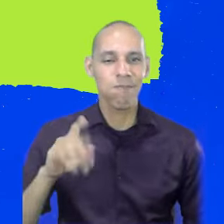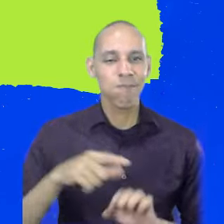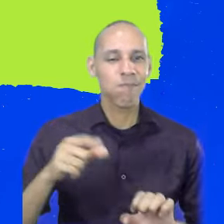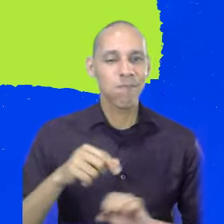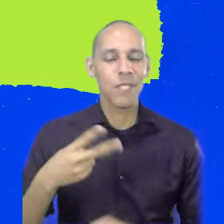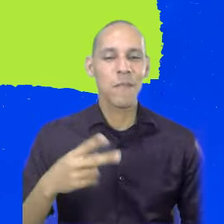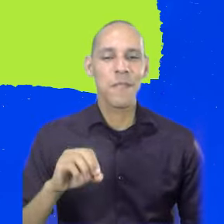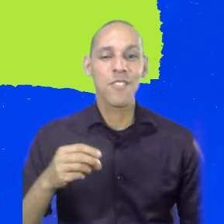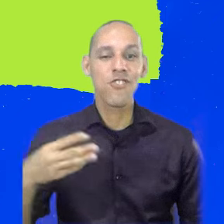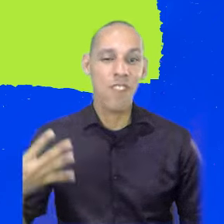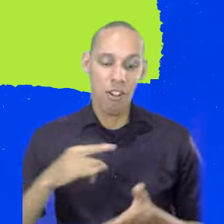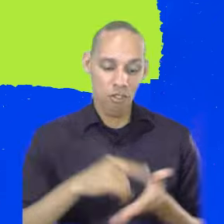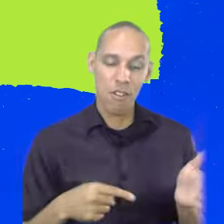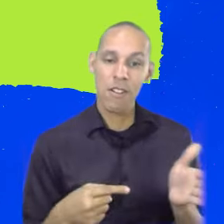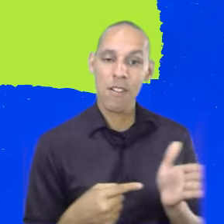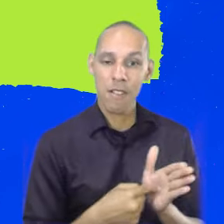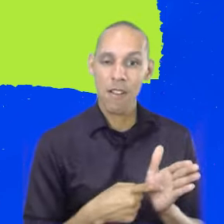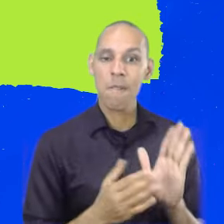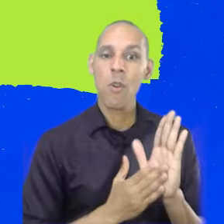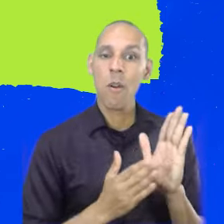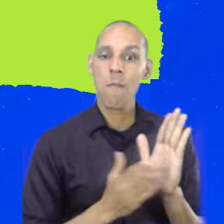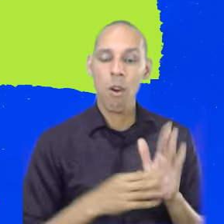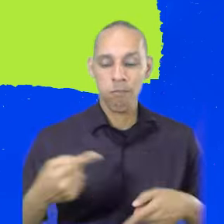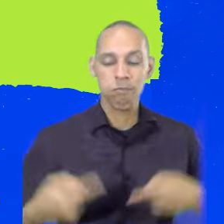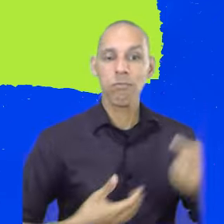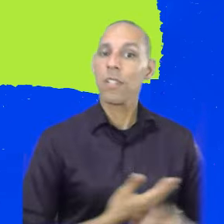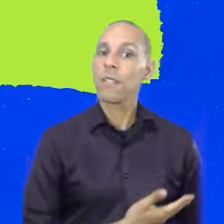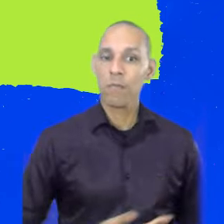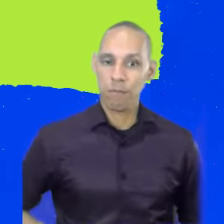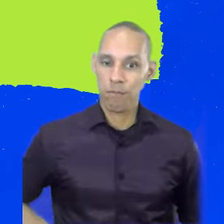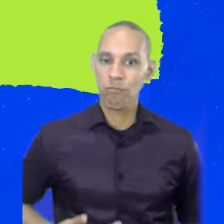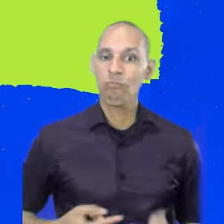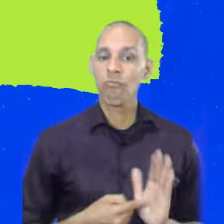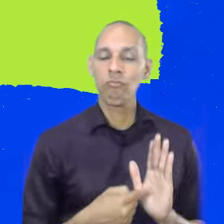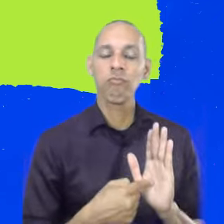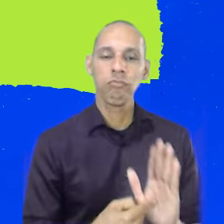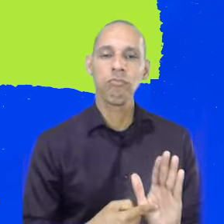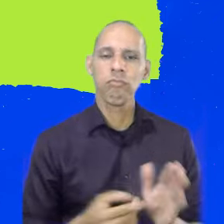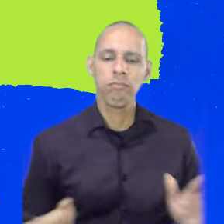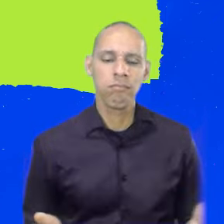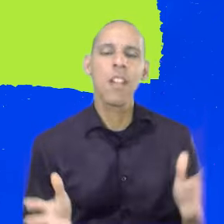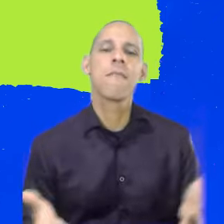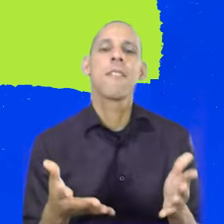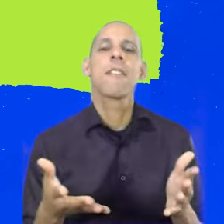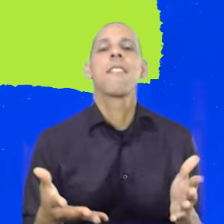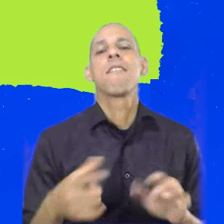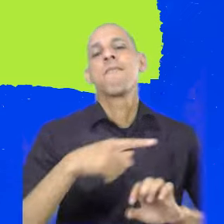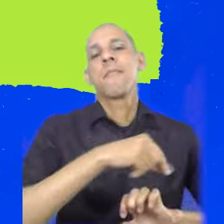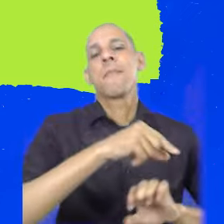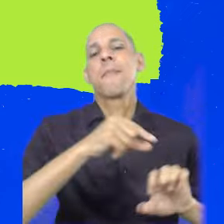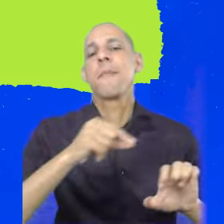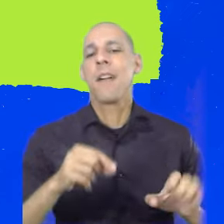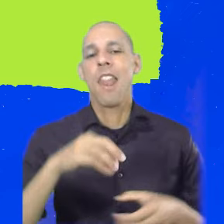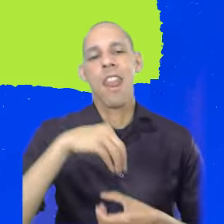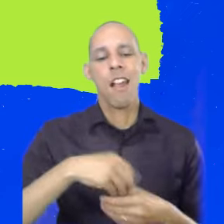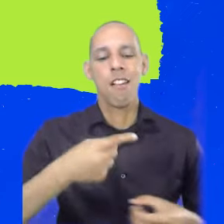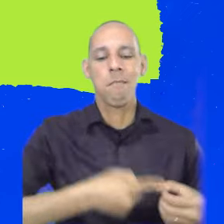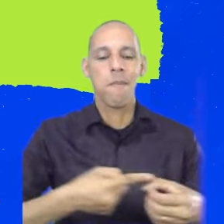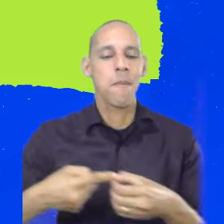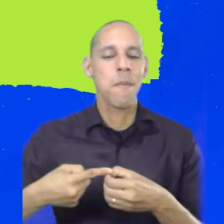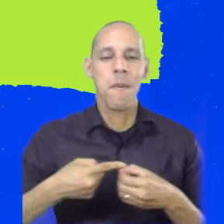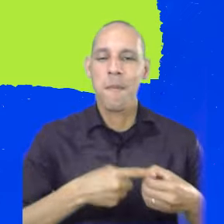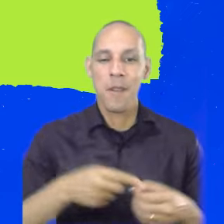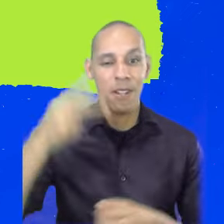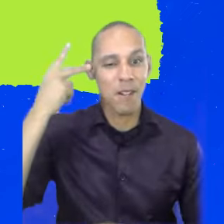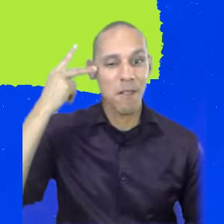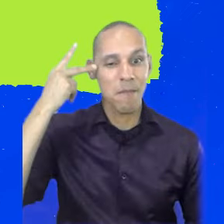apresenta propostas de políticas públicas que incentivam o empreendedorismo nos municípios paulistas. Teremos ações presenciais na terça, dia